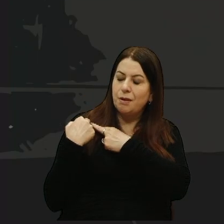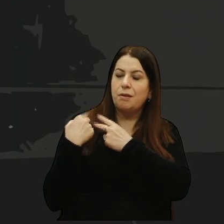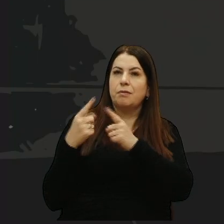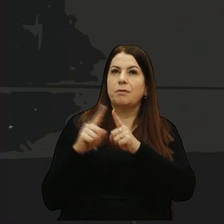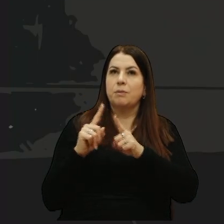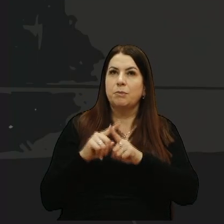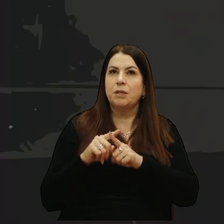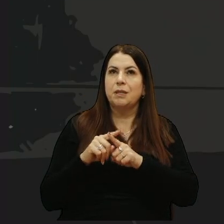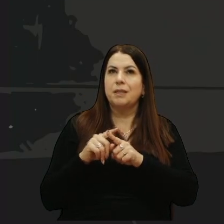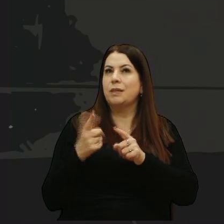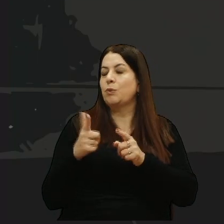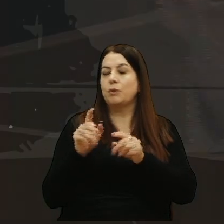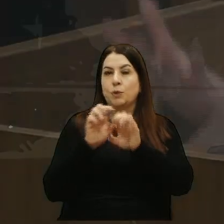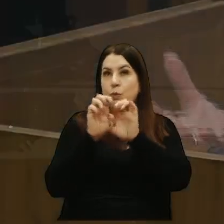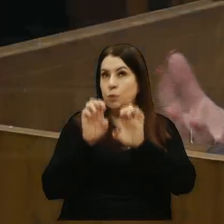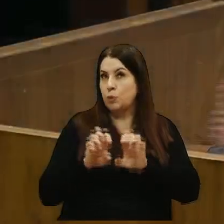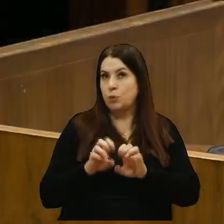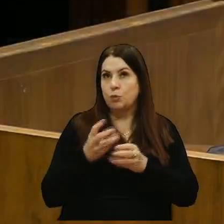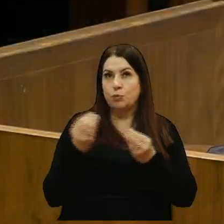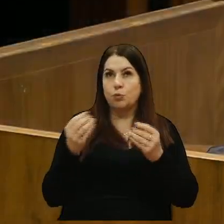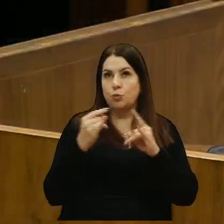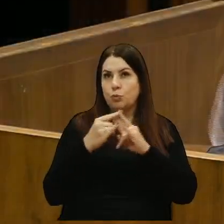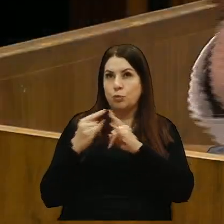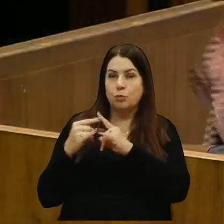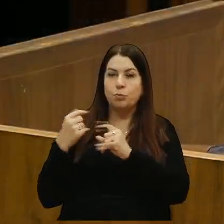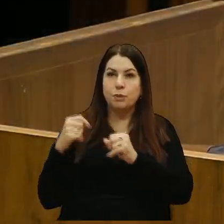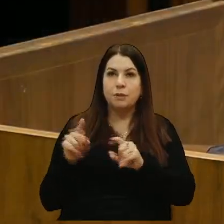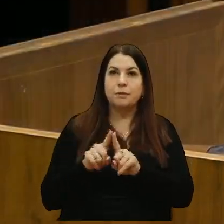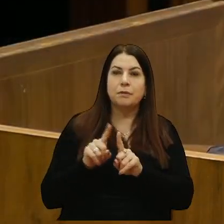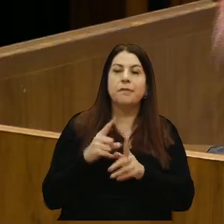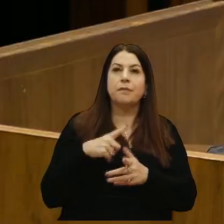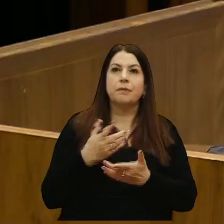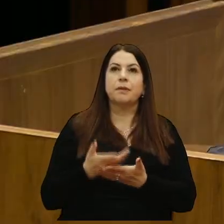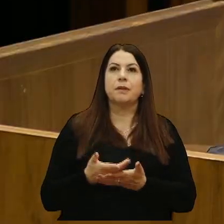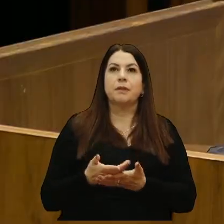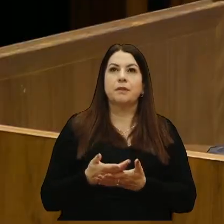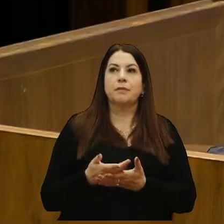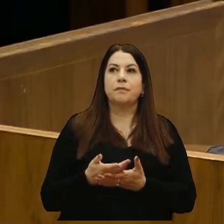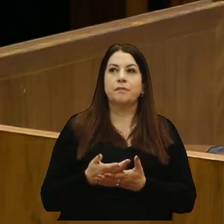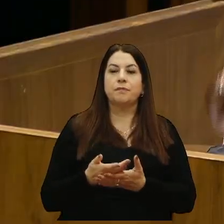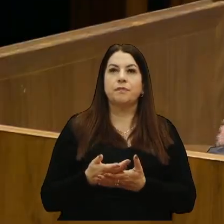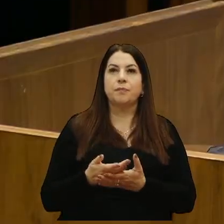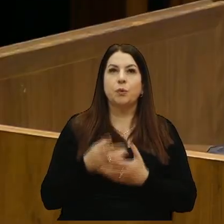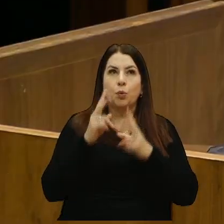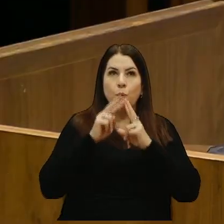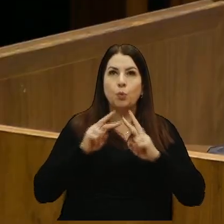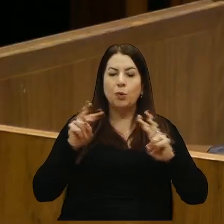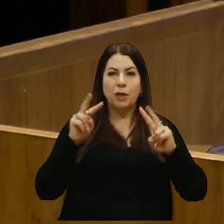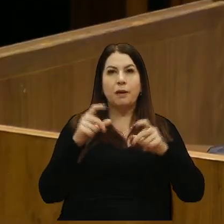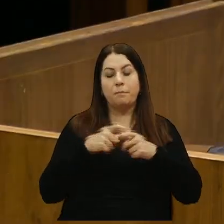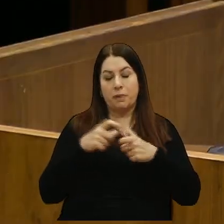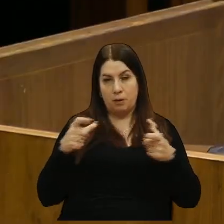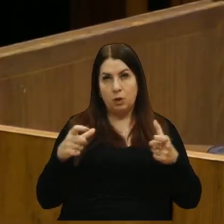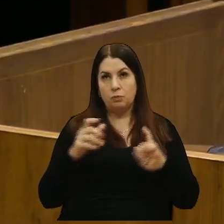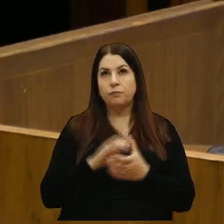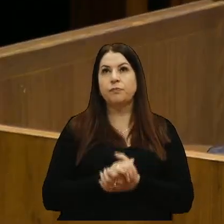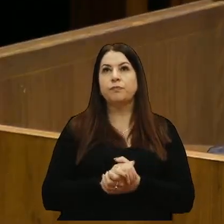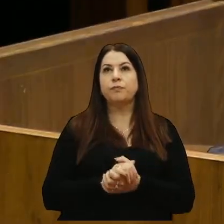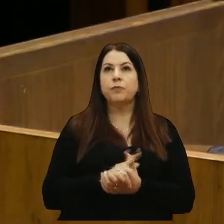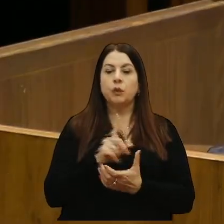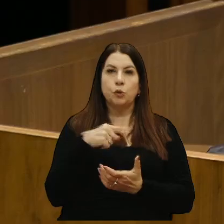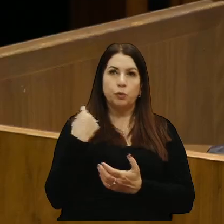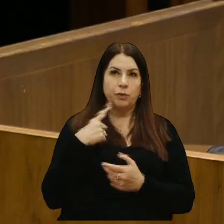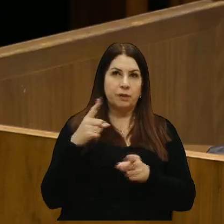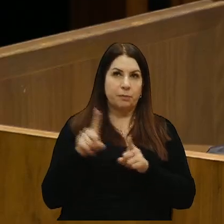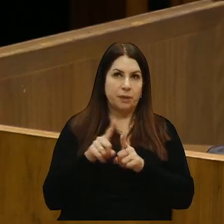a desestrutura de muitos órgãos que precisam, então, ter um olhar maior. Nós